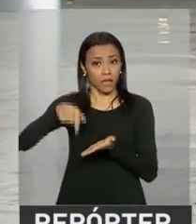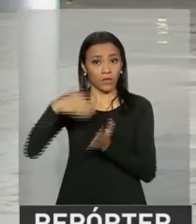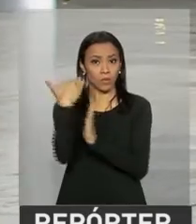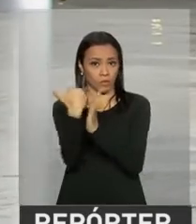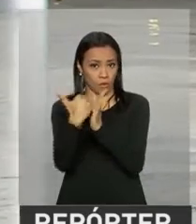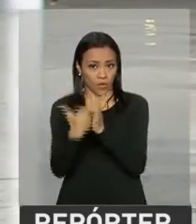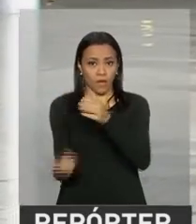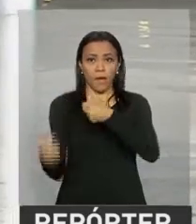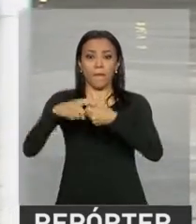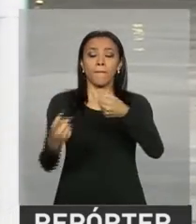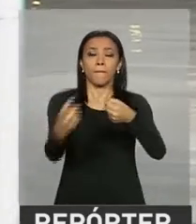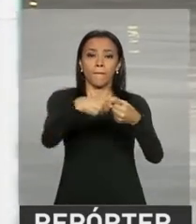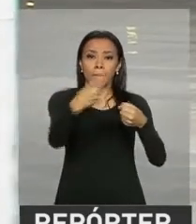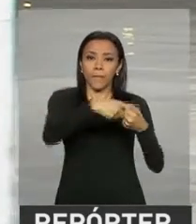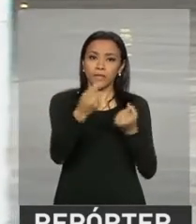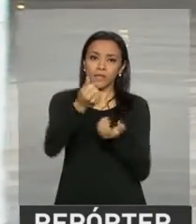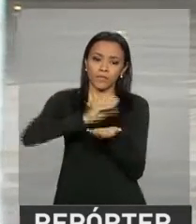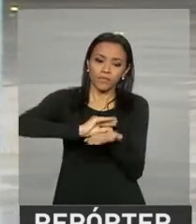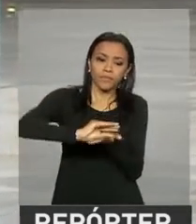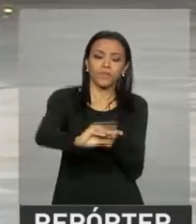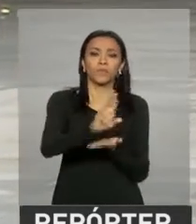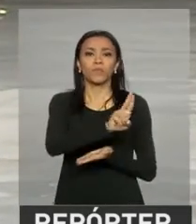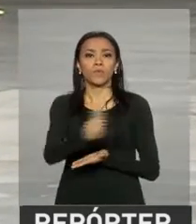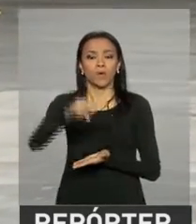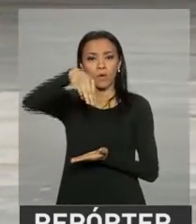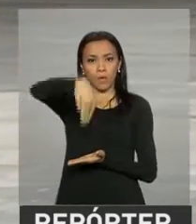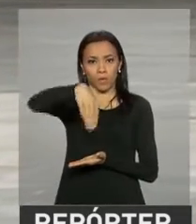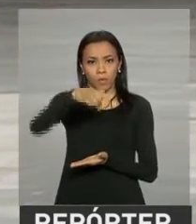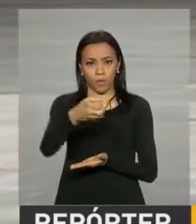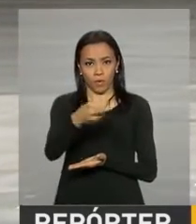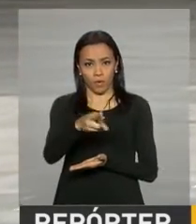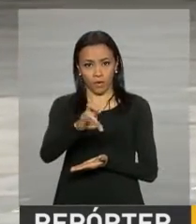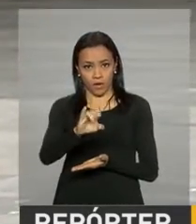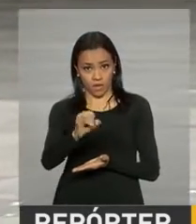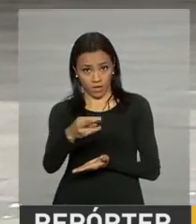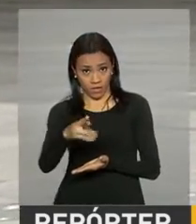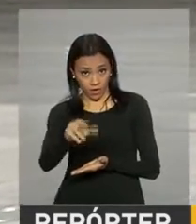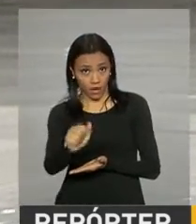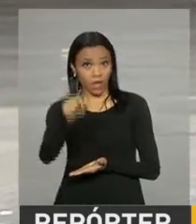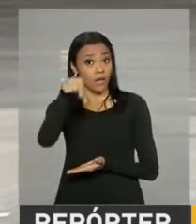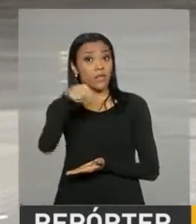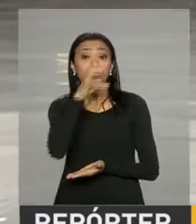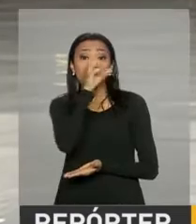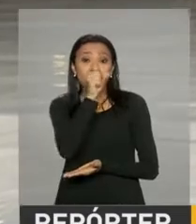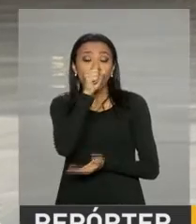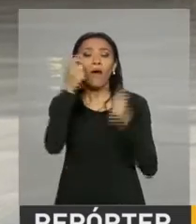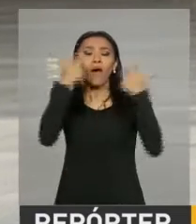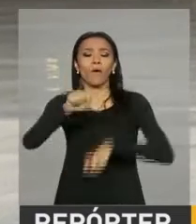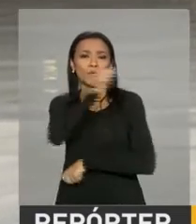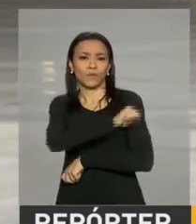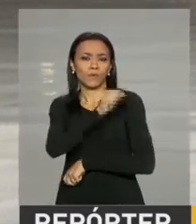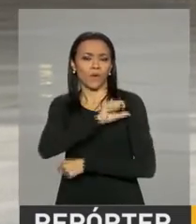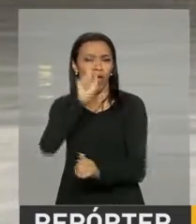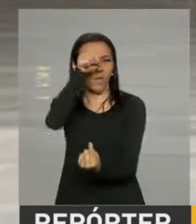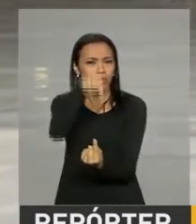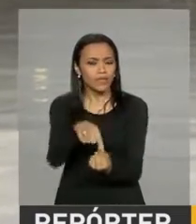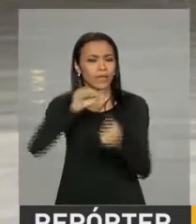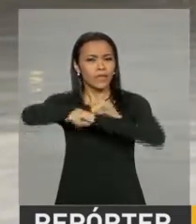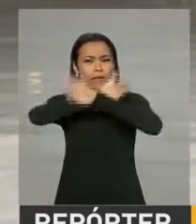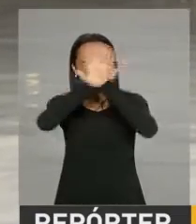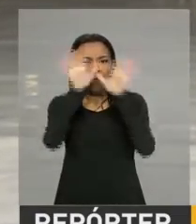de Parcerias de Investimentos Moreira Franco no sábado, no Rio de Janeiro. A ideia é aumentar a transparência